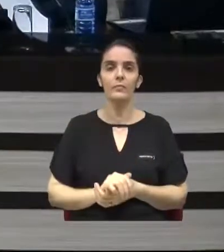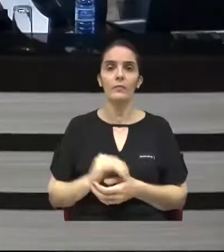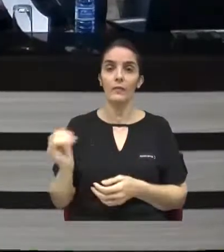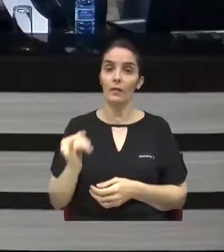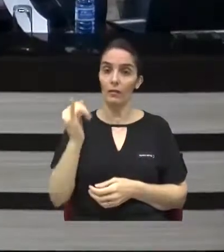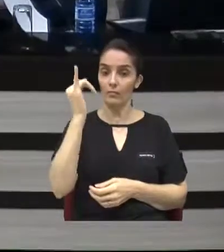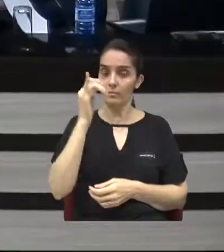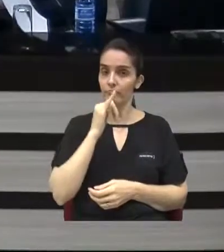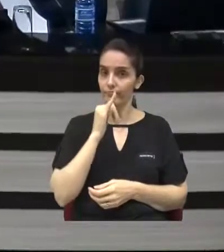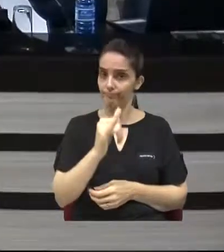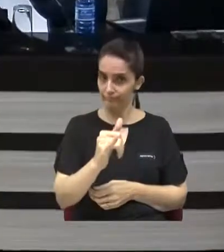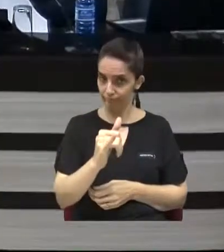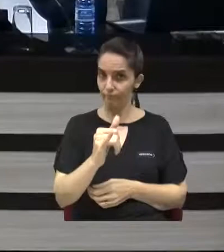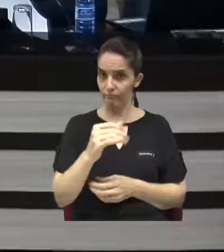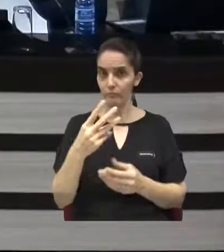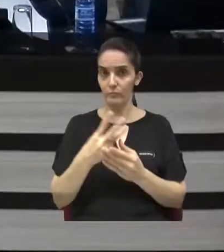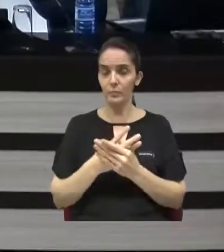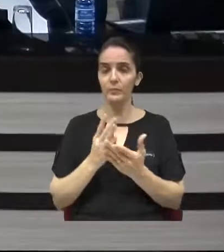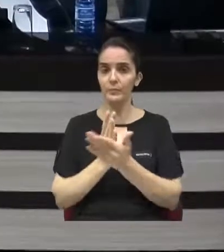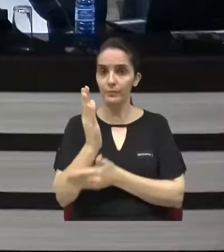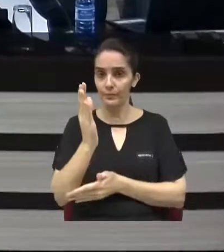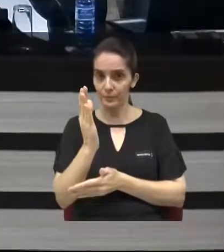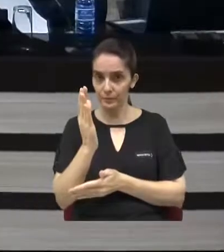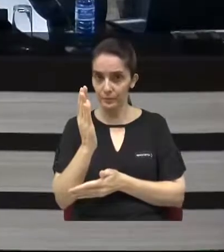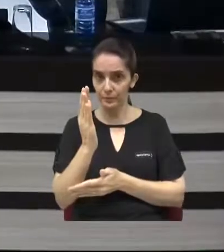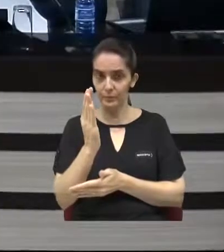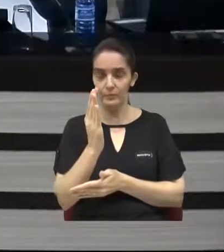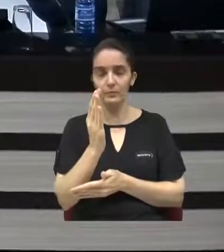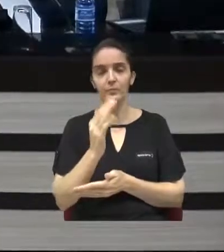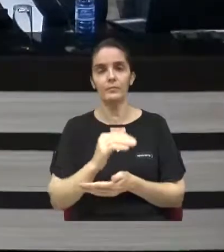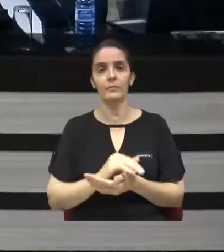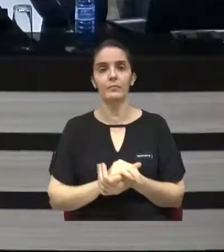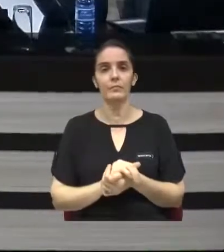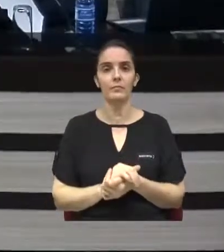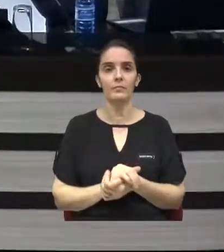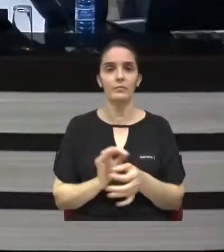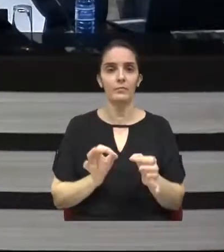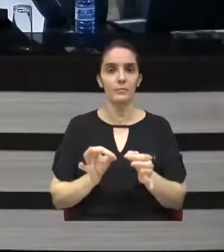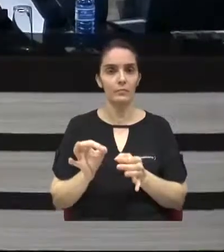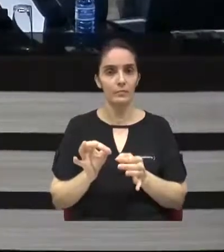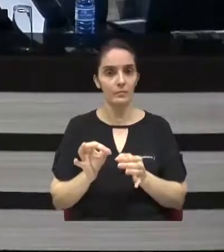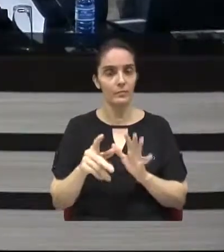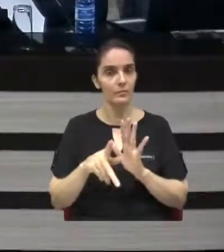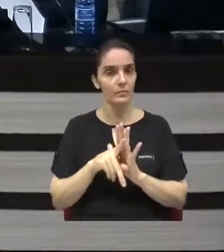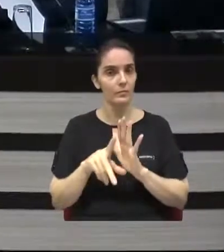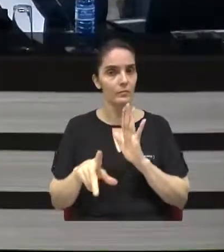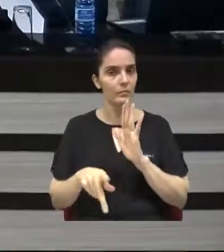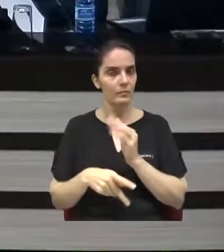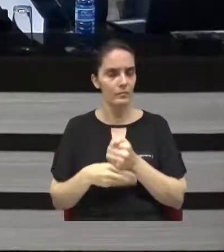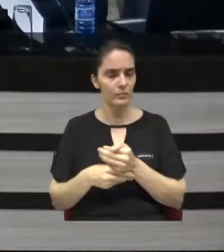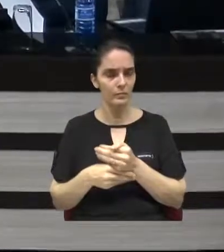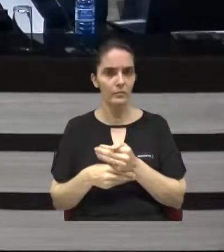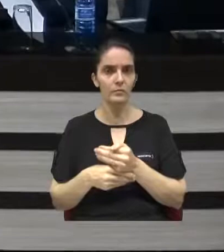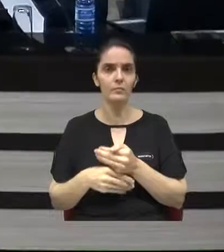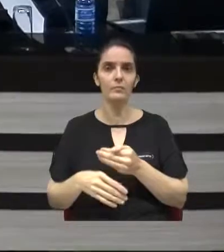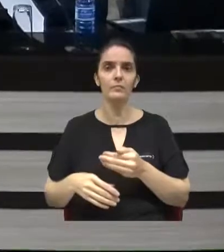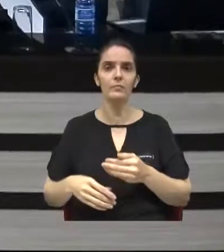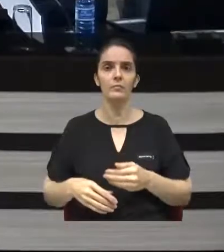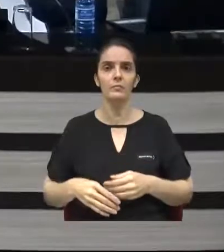plenário da Câmara Municipal de Limeira aprovou soberanamente o aludido projeto de lei complementar em sua